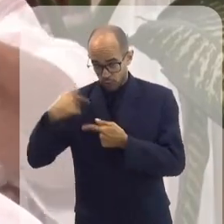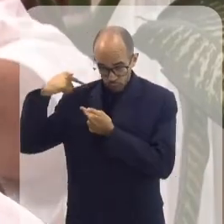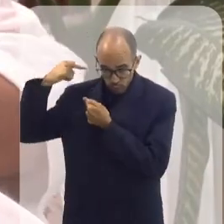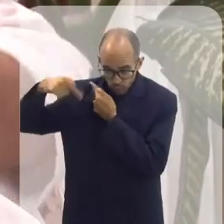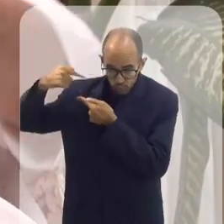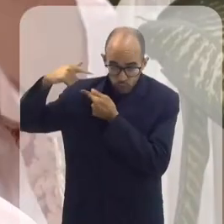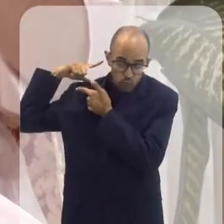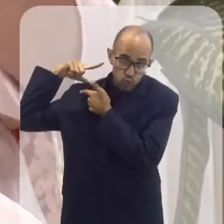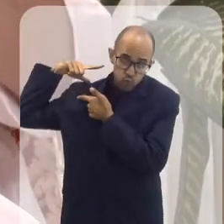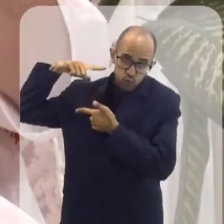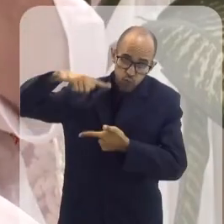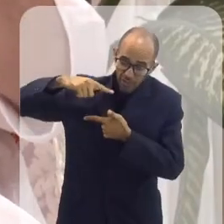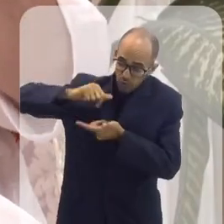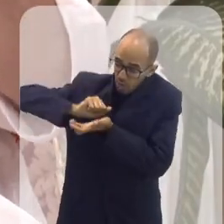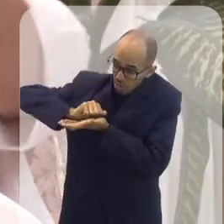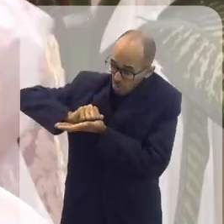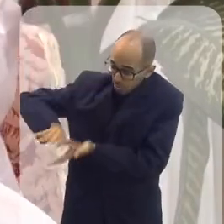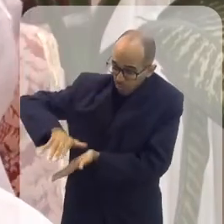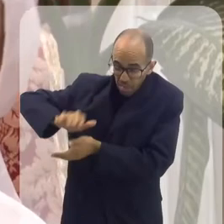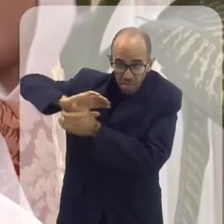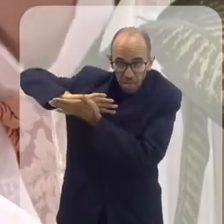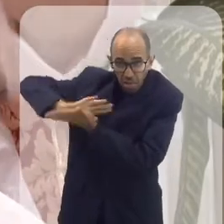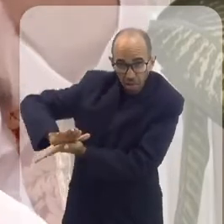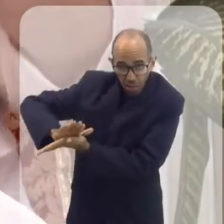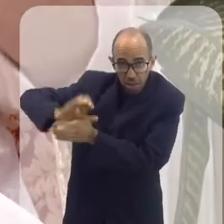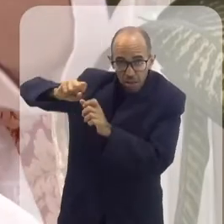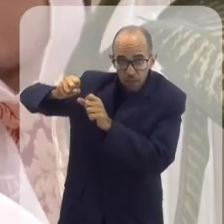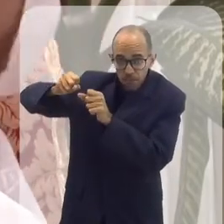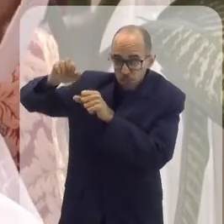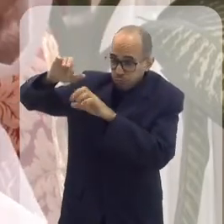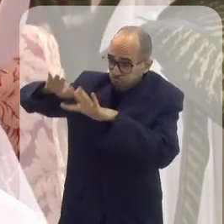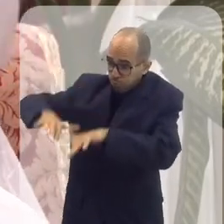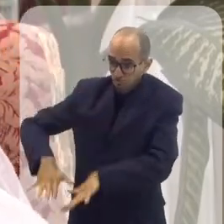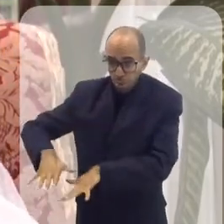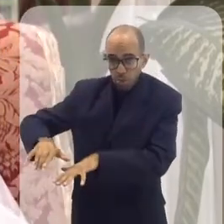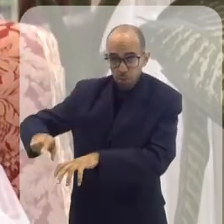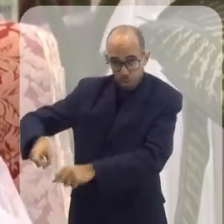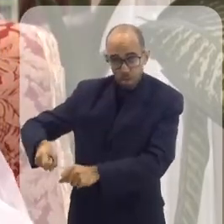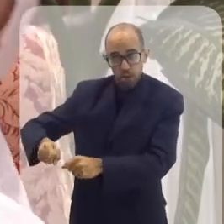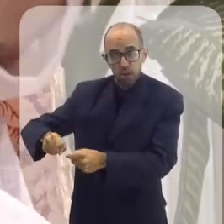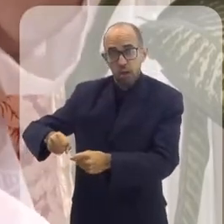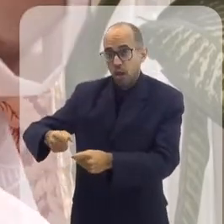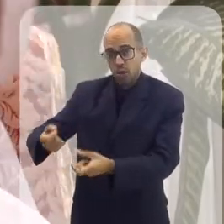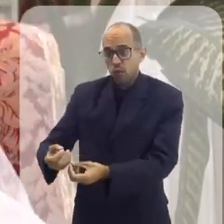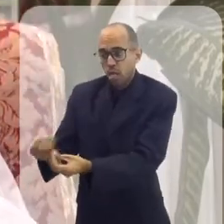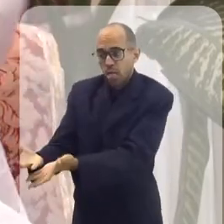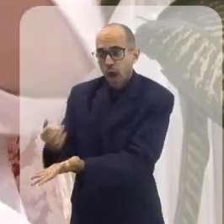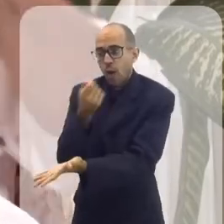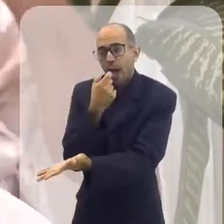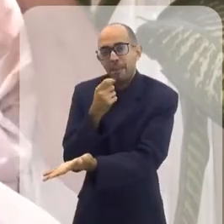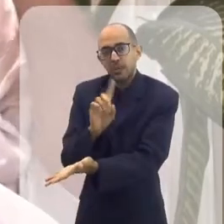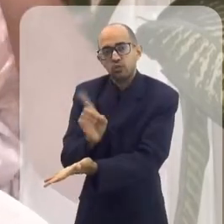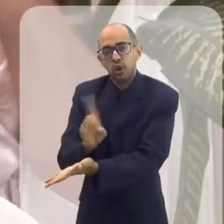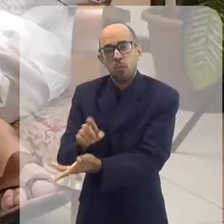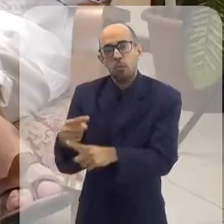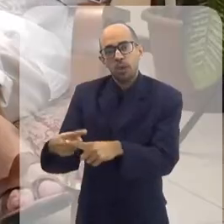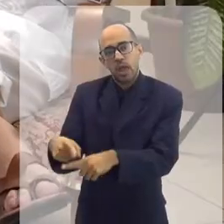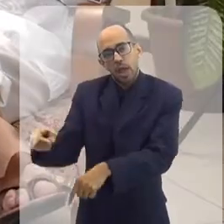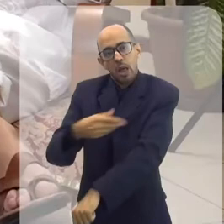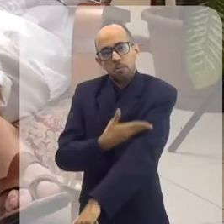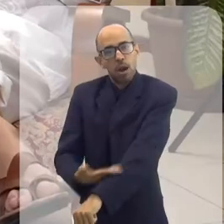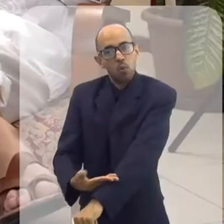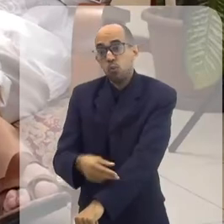que foram espoliados dizimados assim não eu não vou dar o remédio para o seu filho porque sua filha é branca